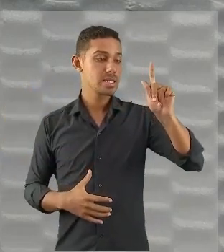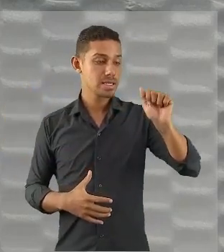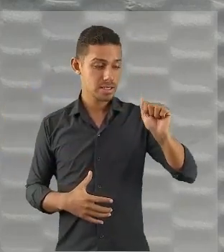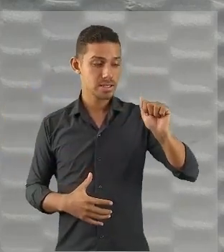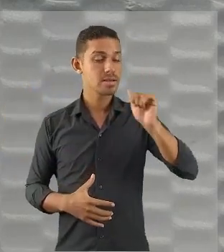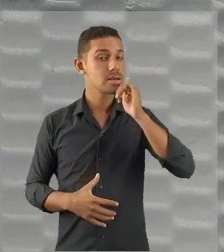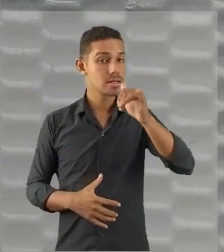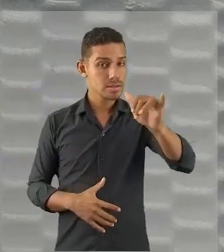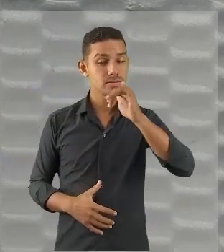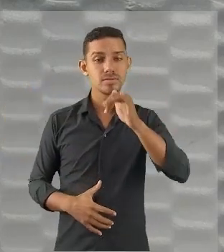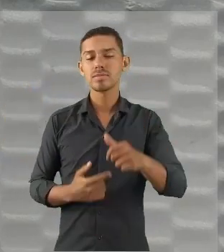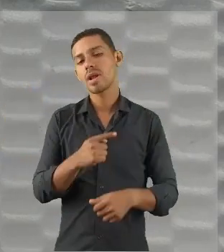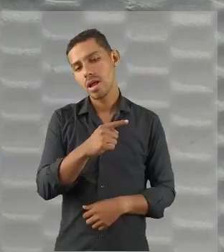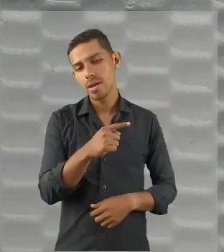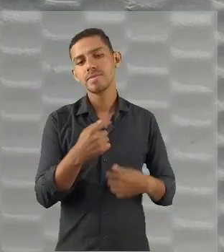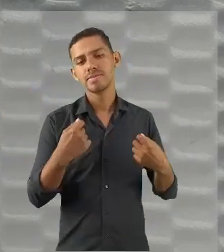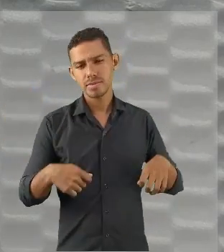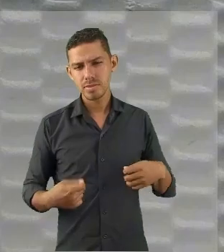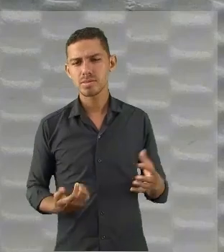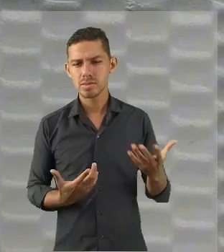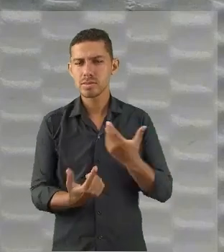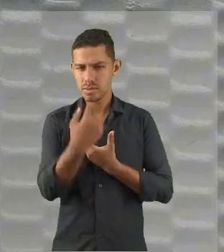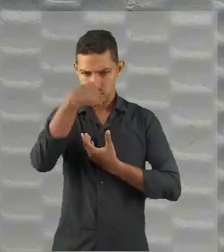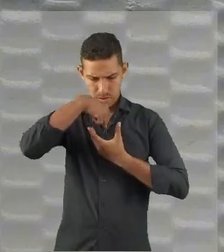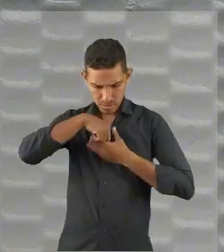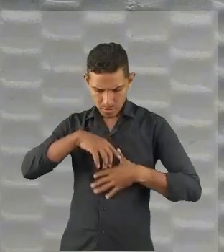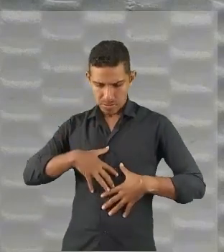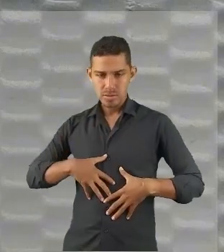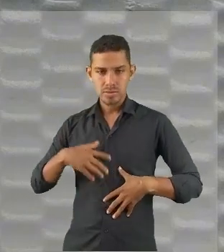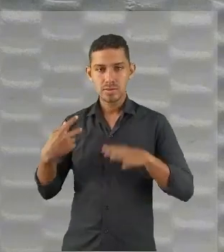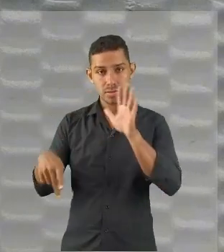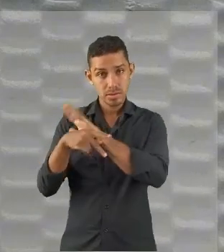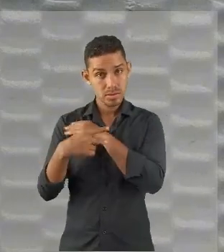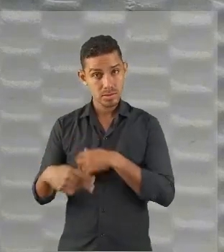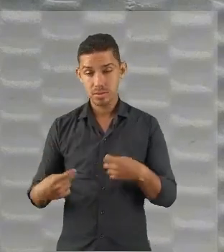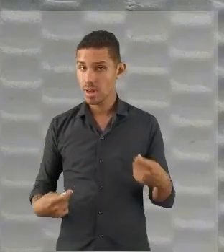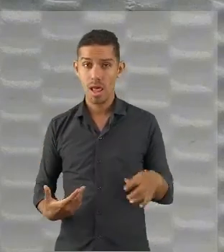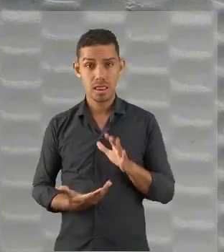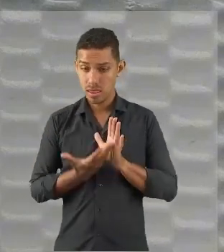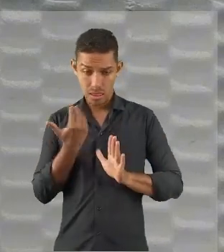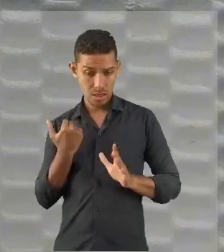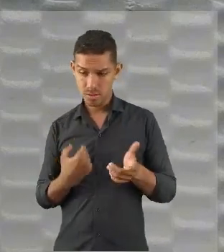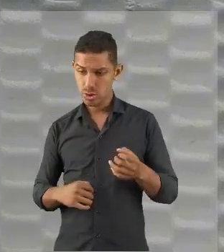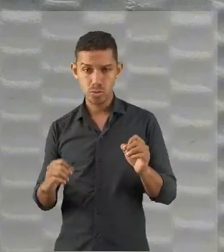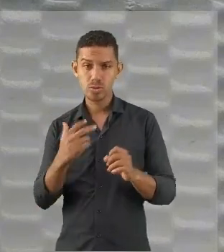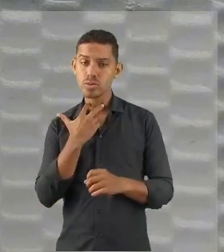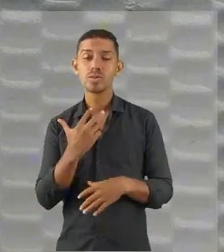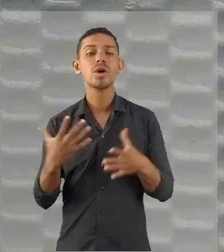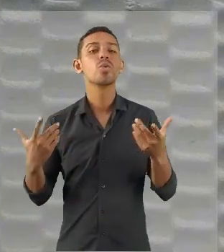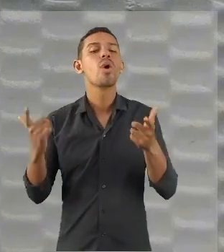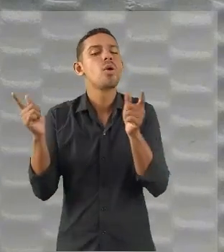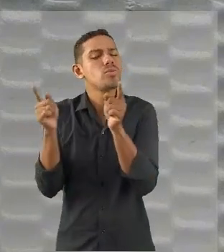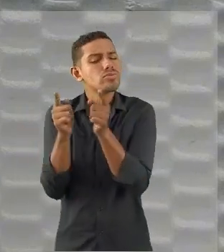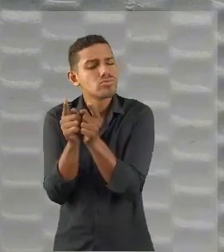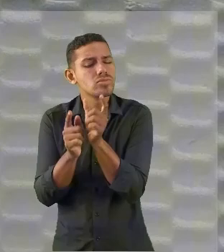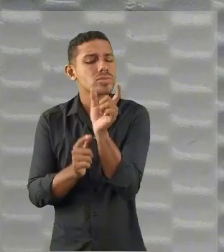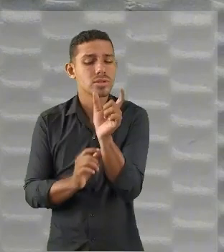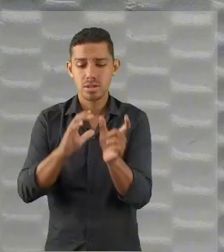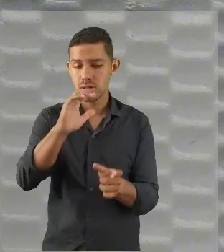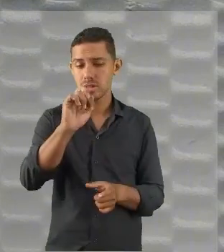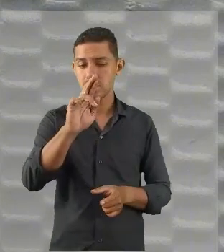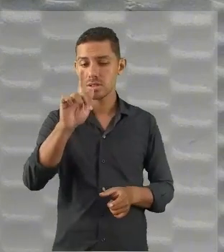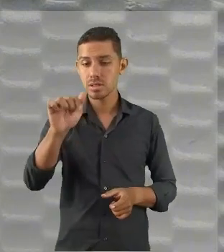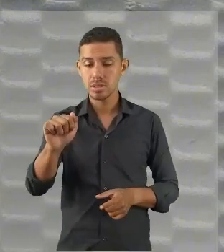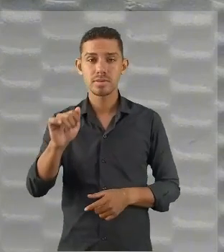essa eletricidade que eu falo, que é inerente da matéria, que ninguém pode tirar isso. Qual é a menor quantidade de carga elétrica